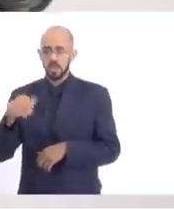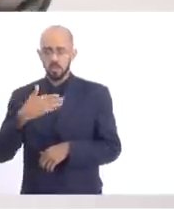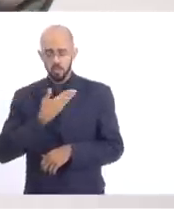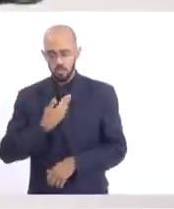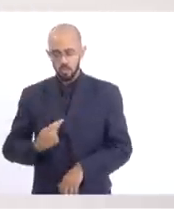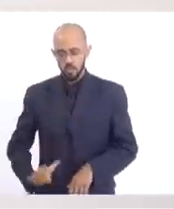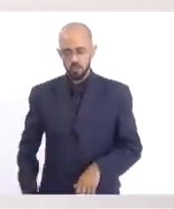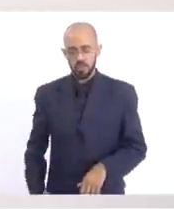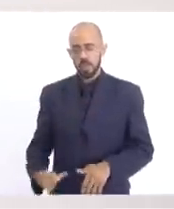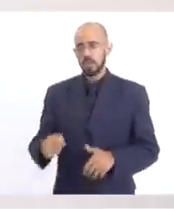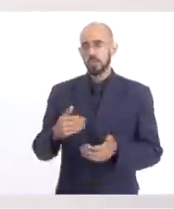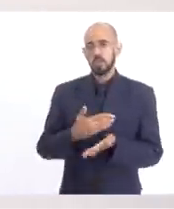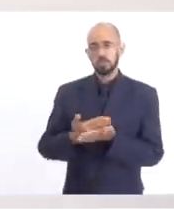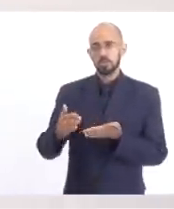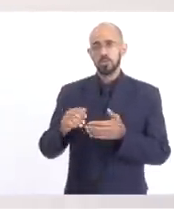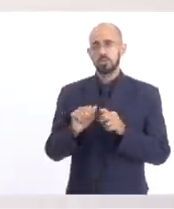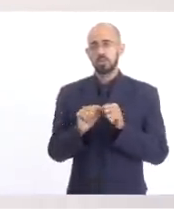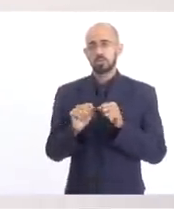fazer